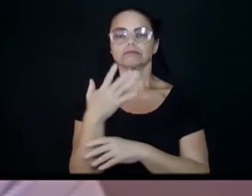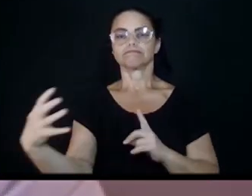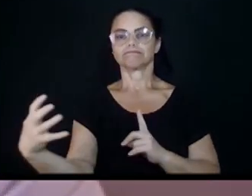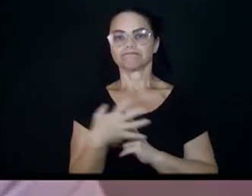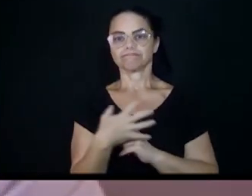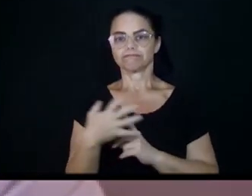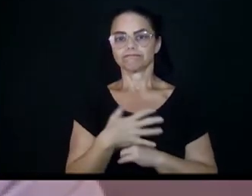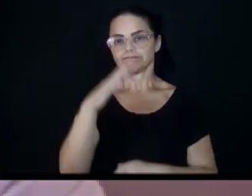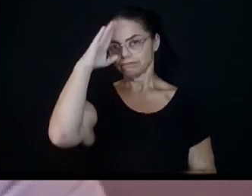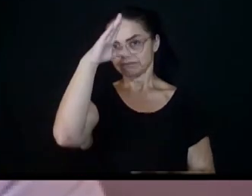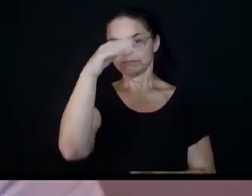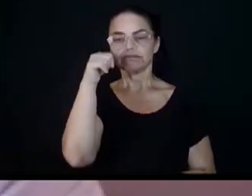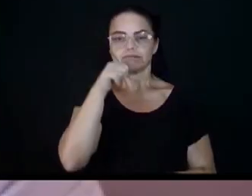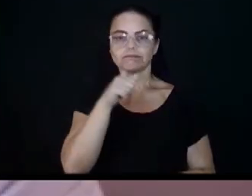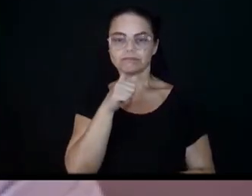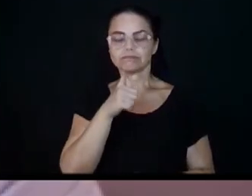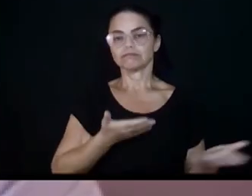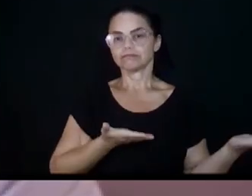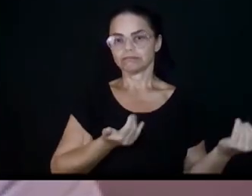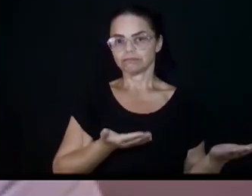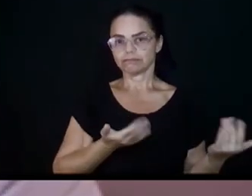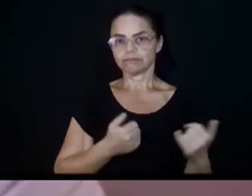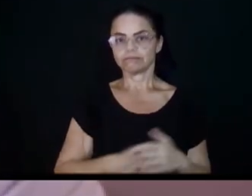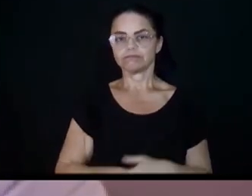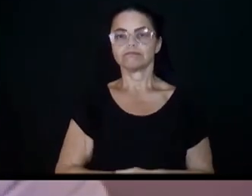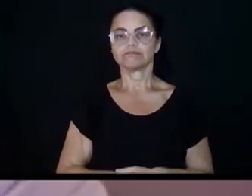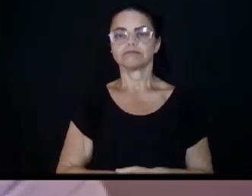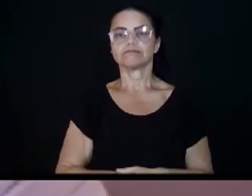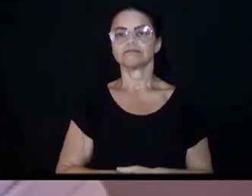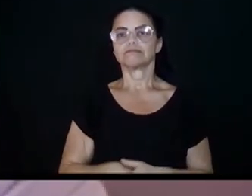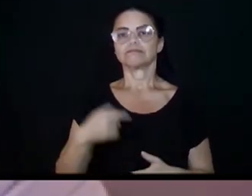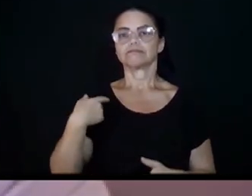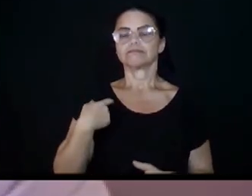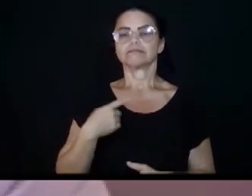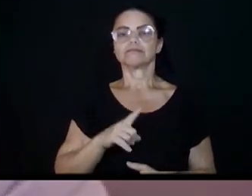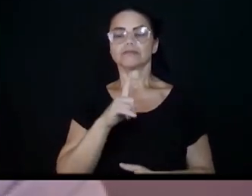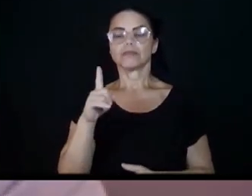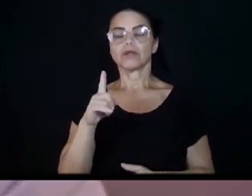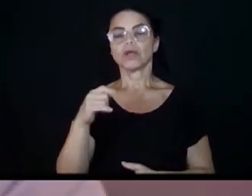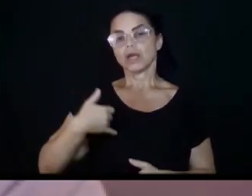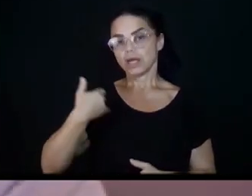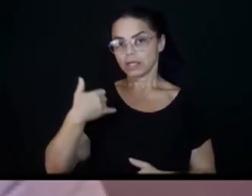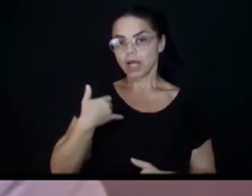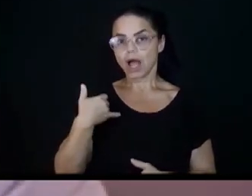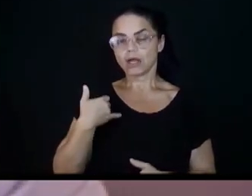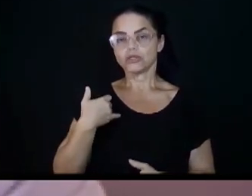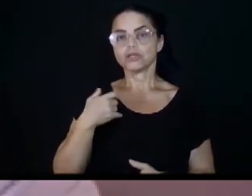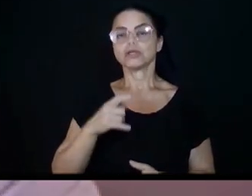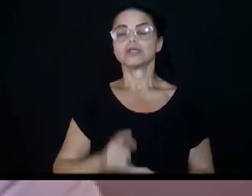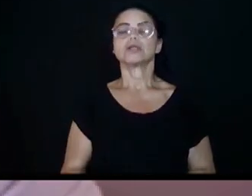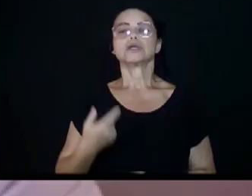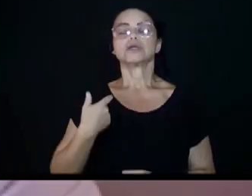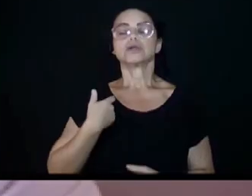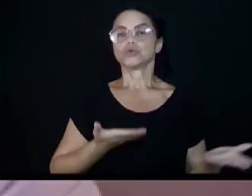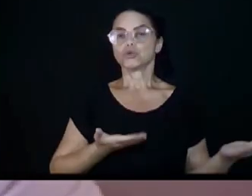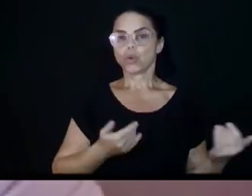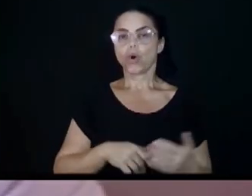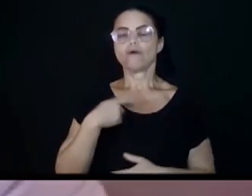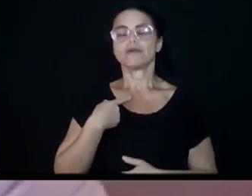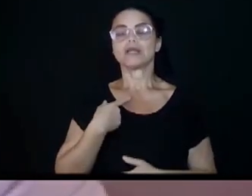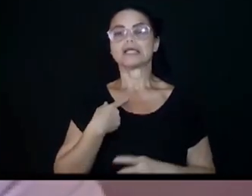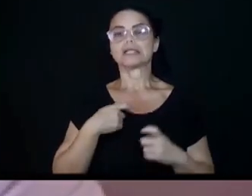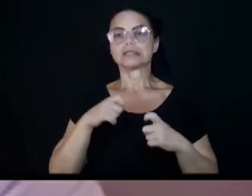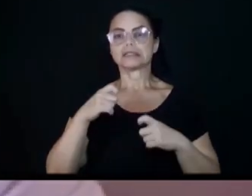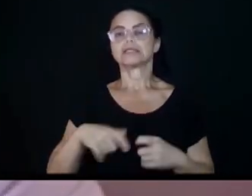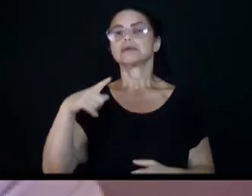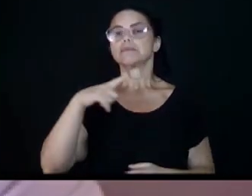mulheres jovens, mulheres em idade fértil, né? E daí que um dos fatores de risco, um dos gatilhos importantes,